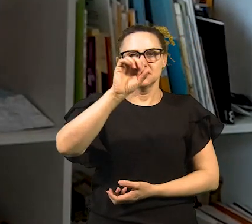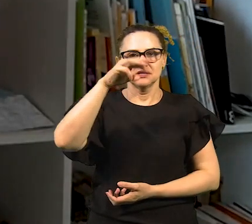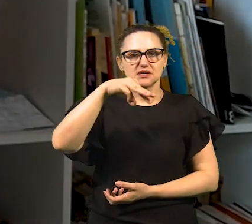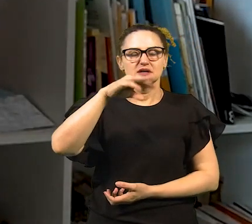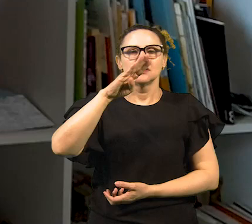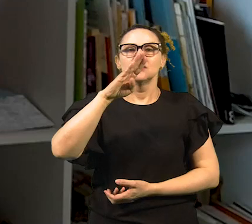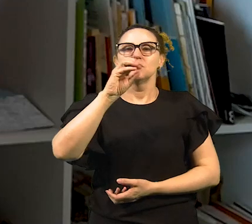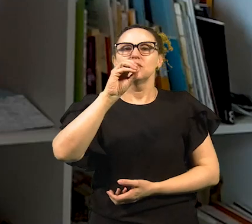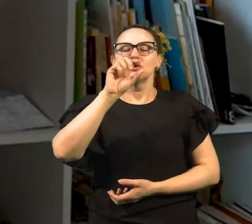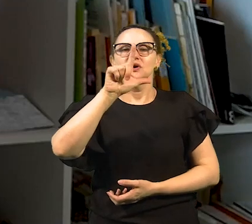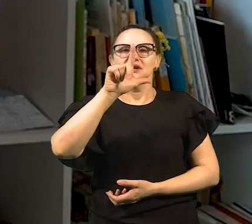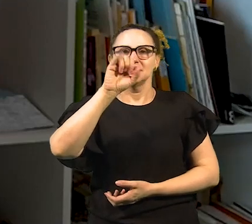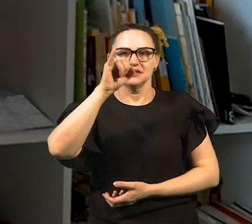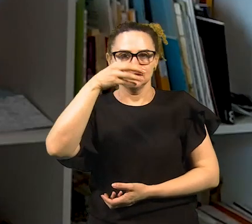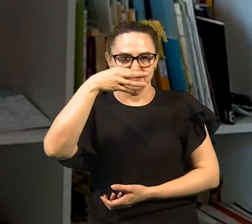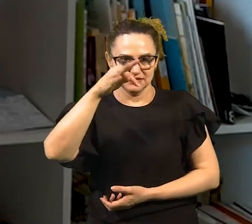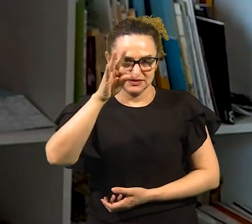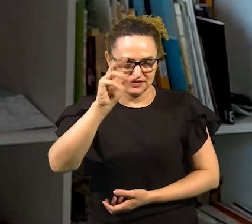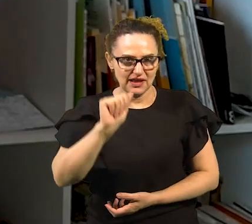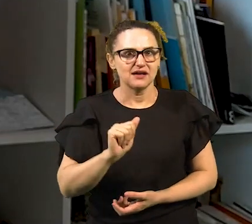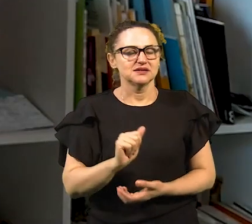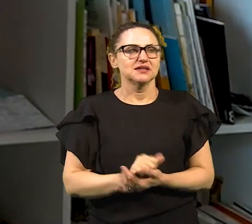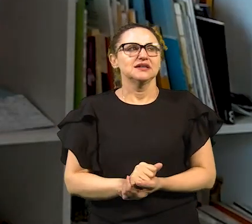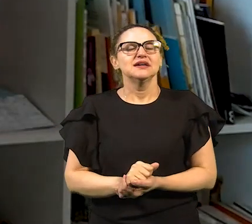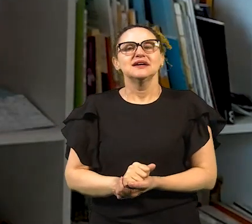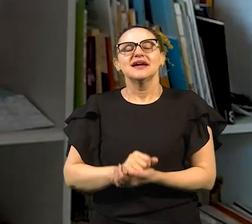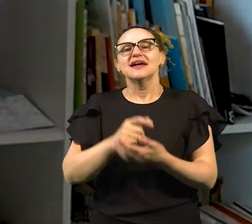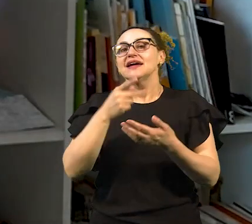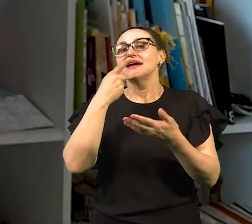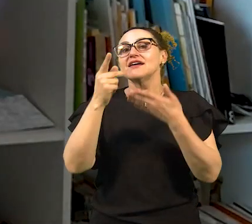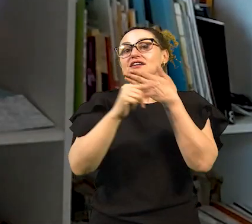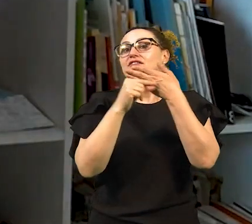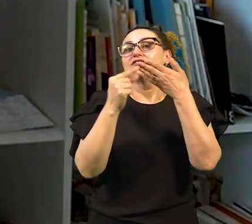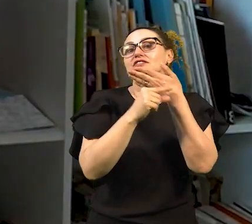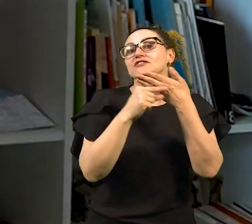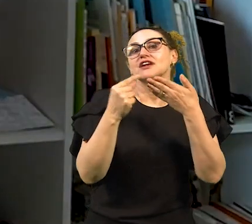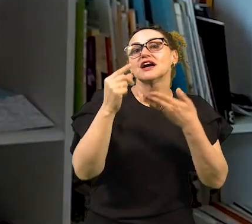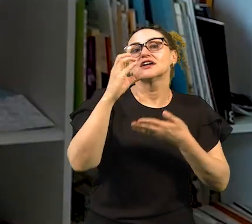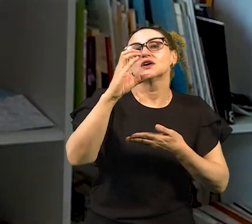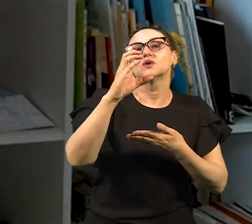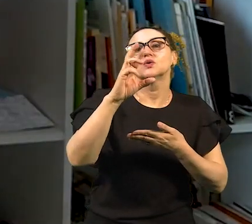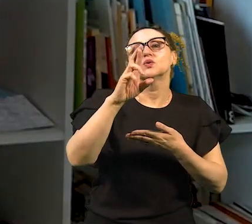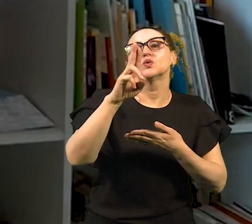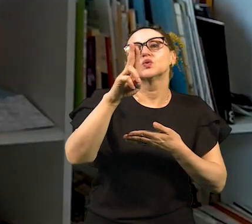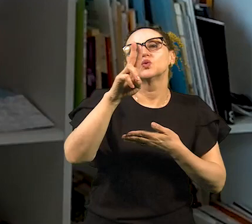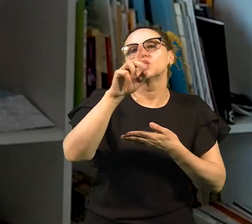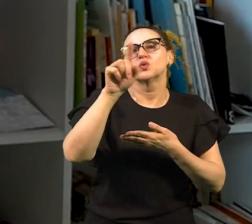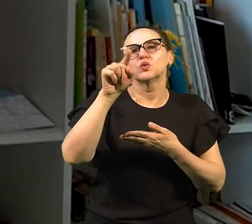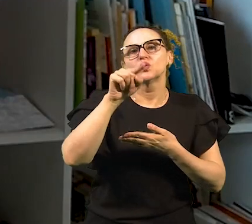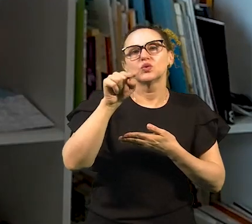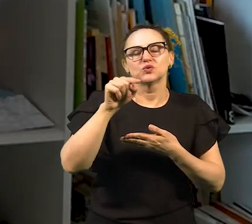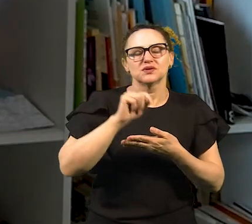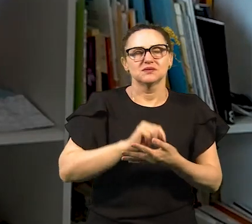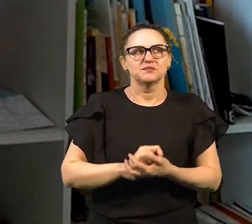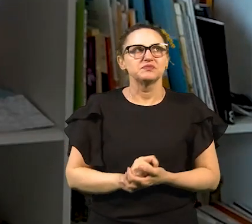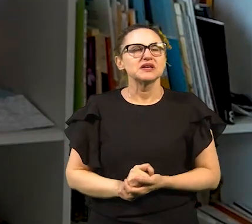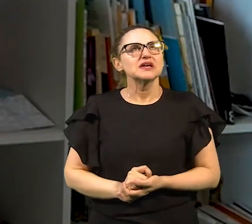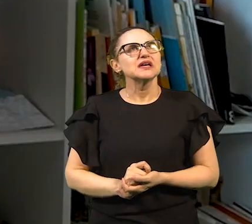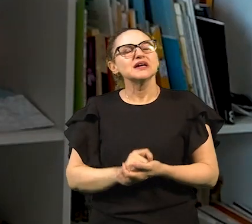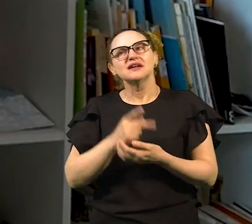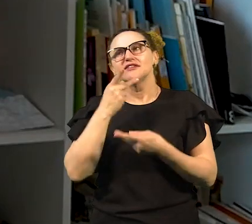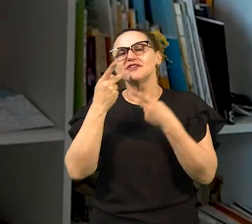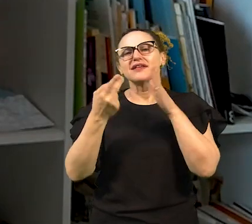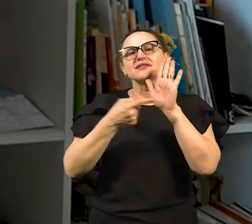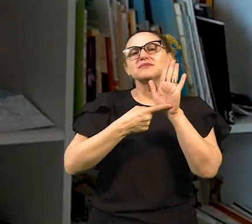Souza. Cruz de Souza, então, ele vai trazer muitos poemas com essa temática religiosa, né, em que se buscam novas